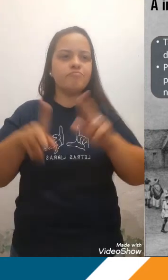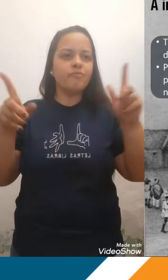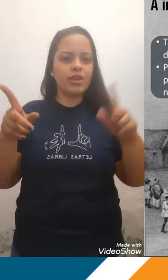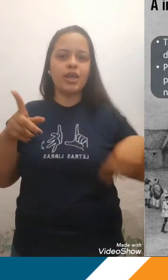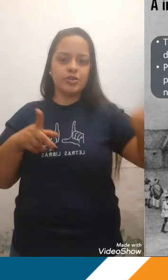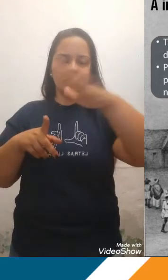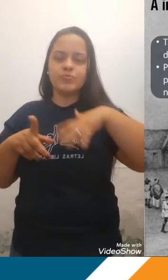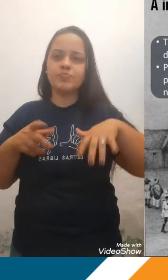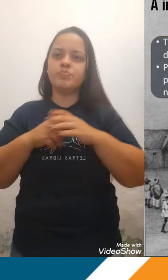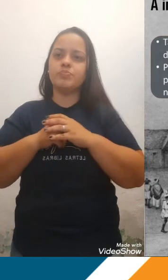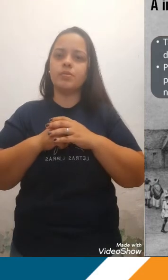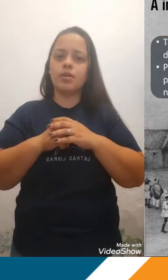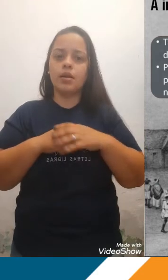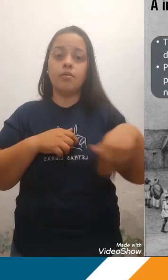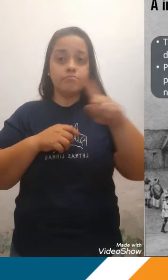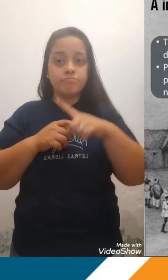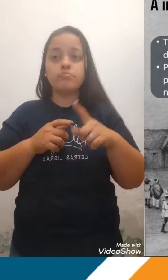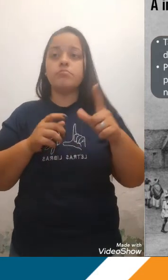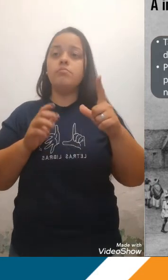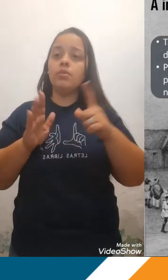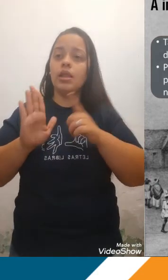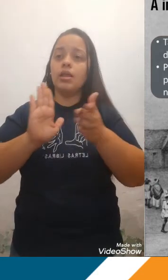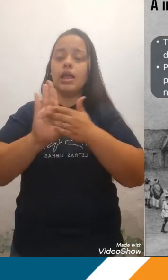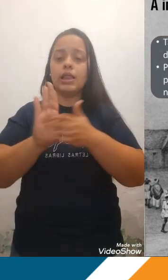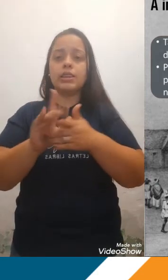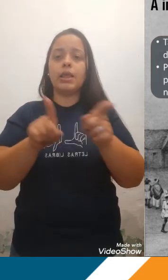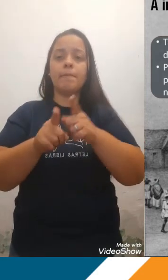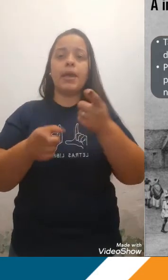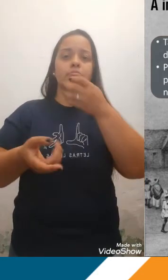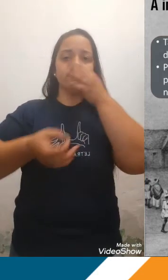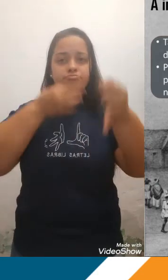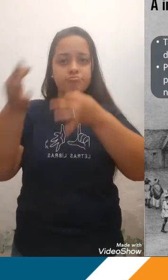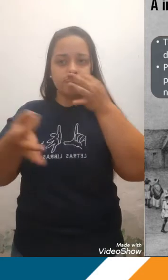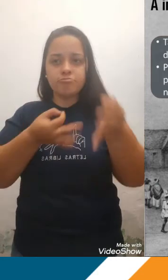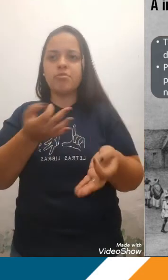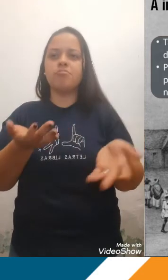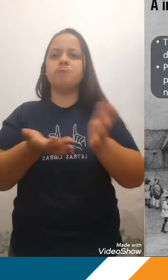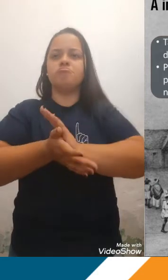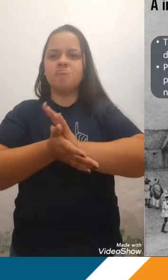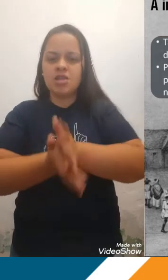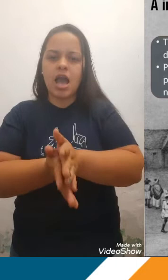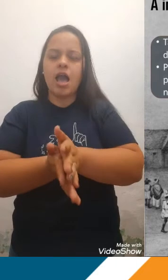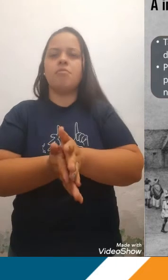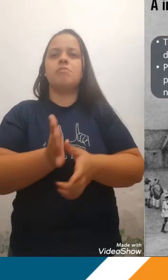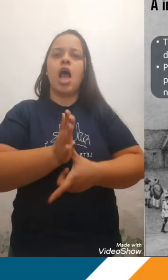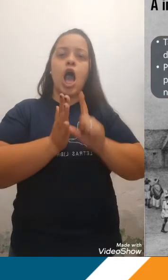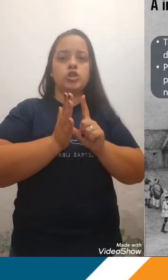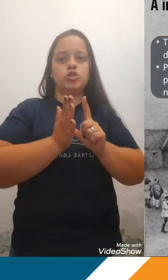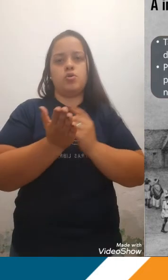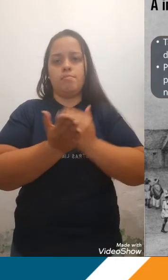jacobinismo francês. Desta forma, também foi denunciada e esmagada antes mesmo de